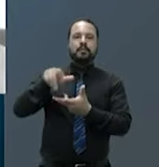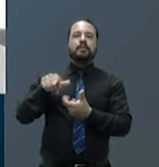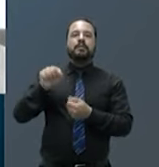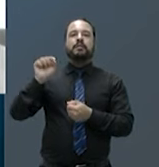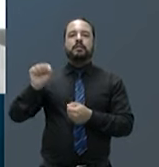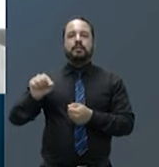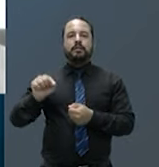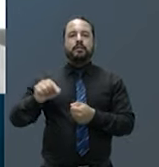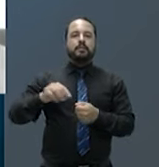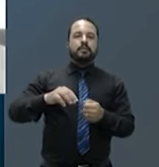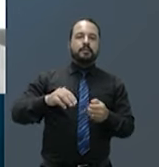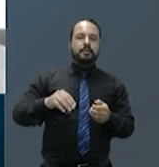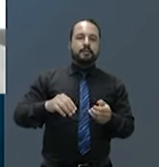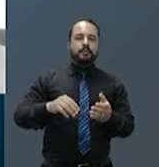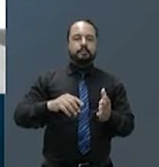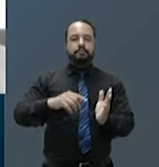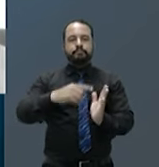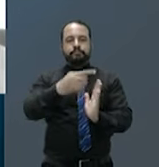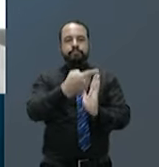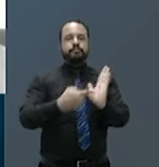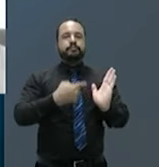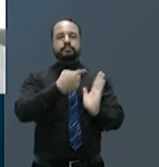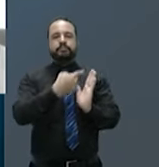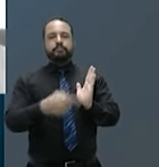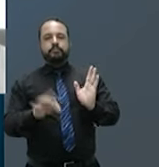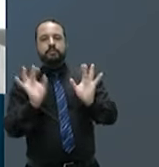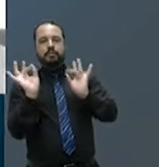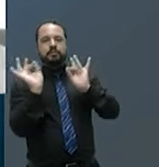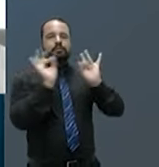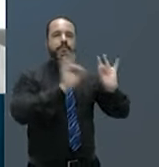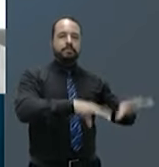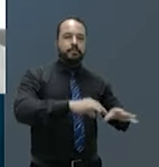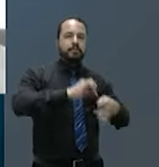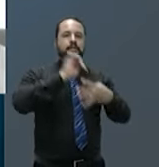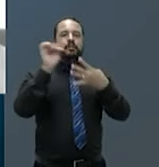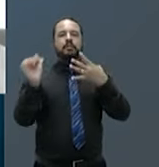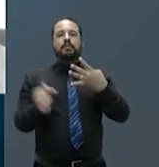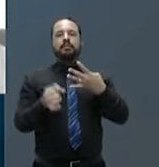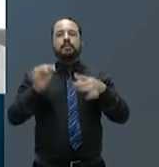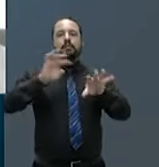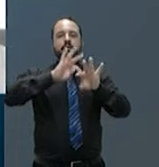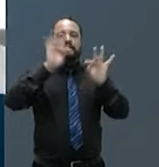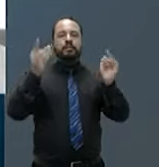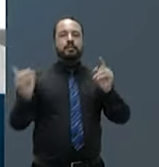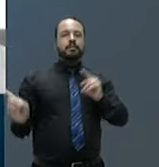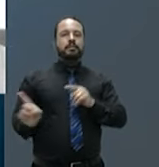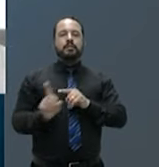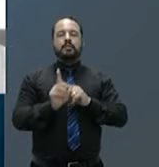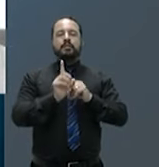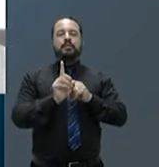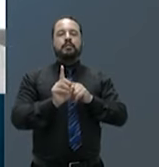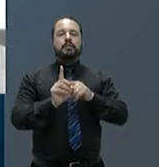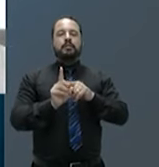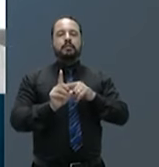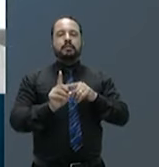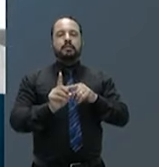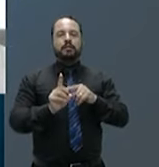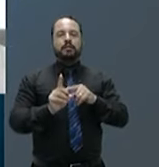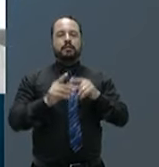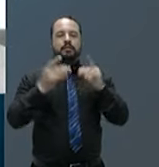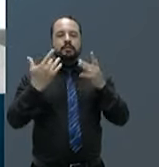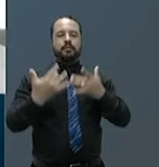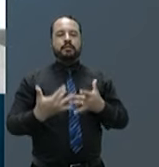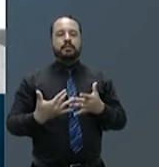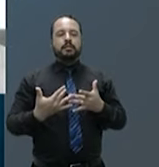do feito para que o tribunal, nas palavras da requerente, competente, para que o